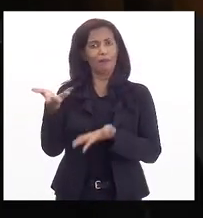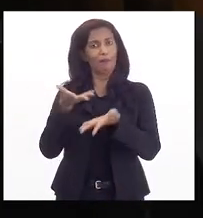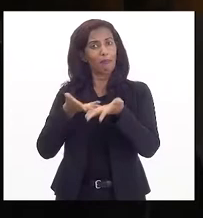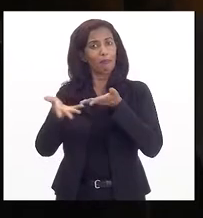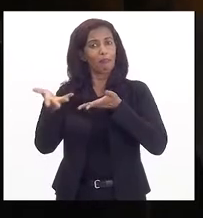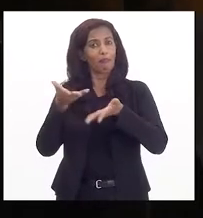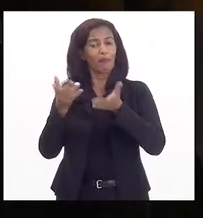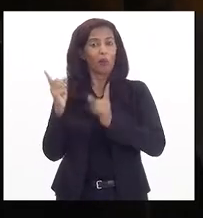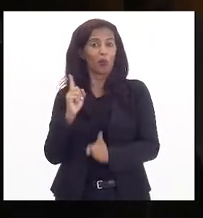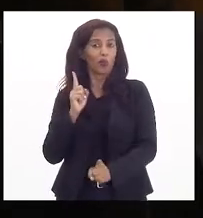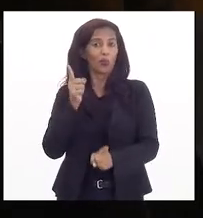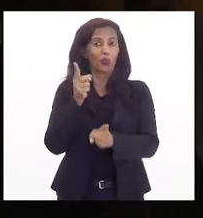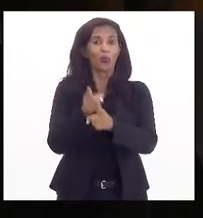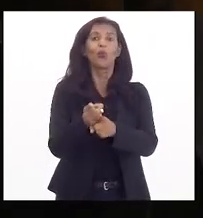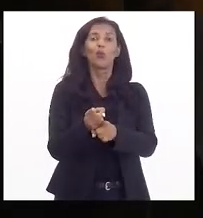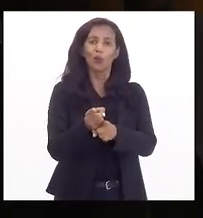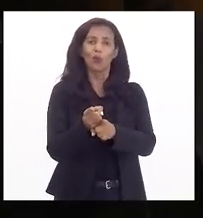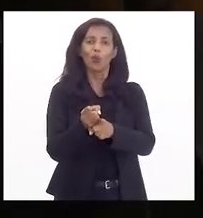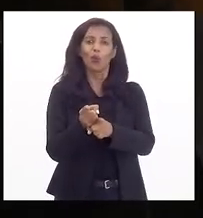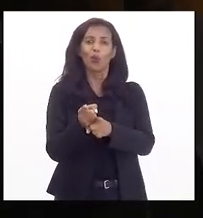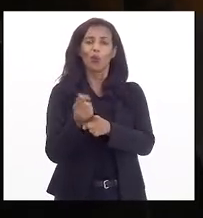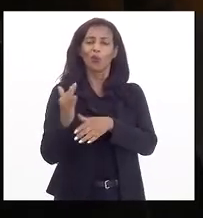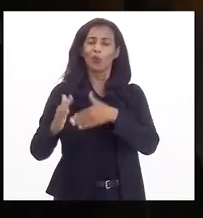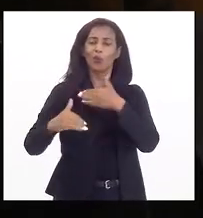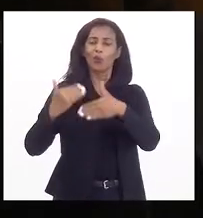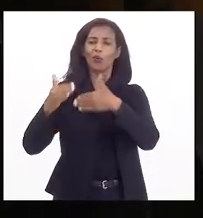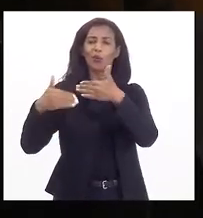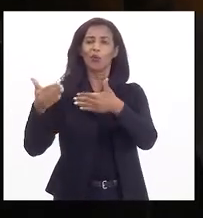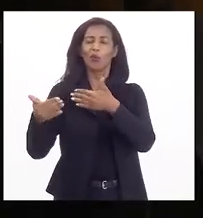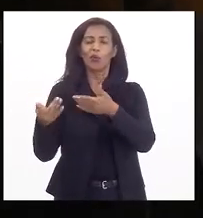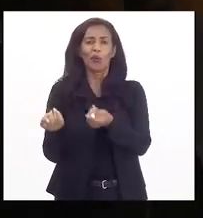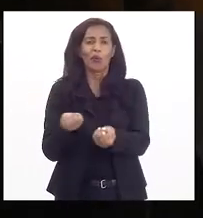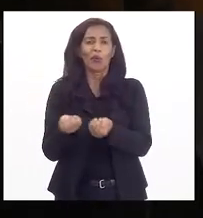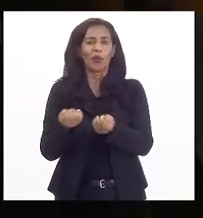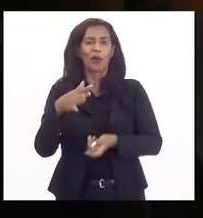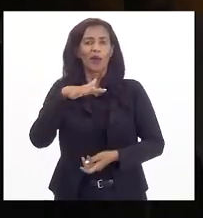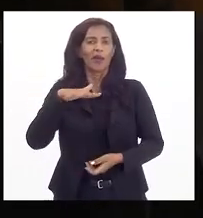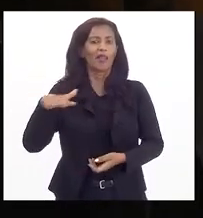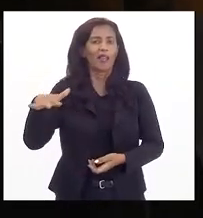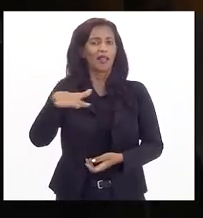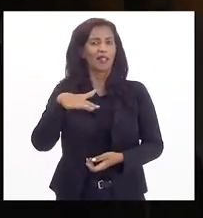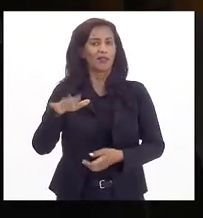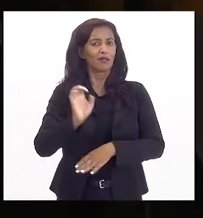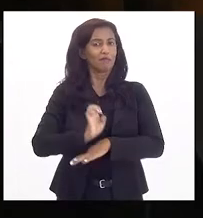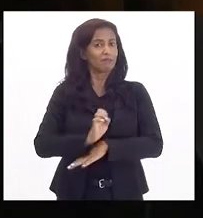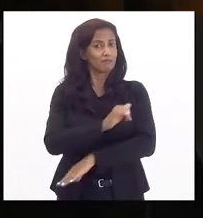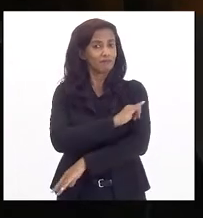participando do encontro para o desenvolvimento econômico regional do Rio de Janeiro.